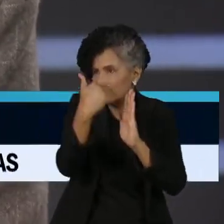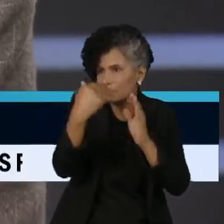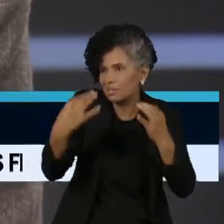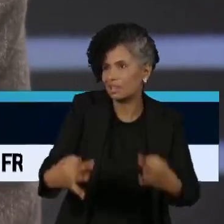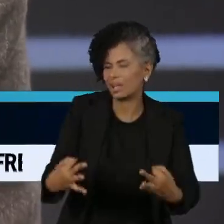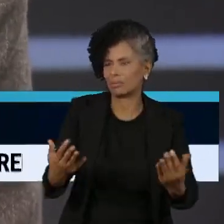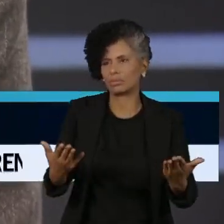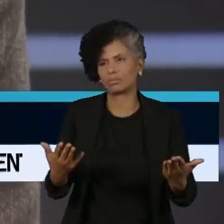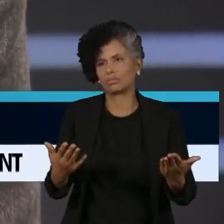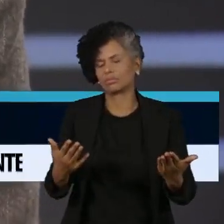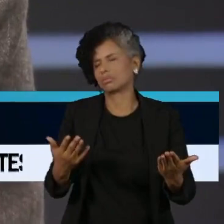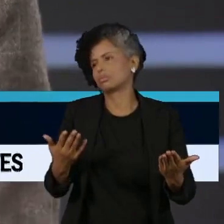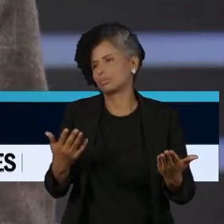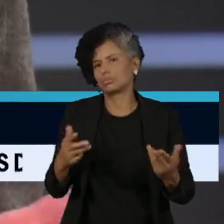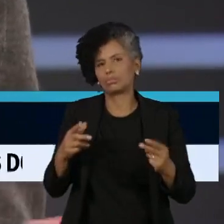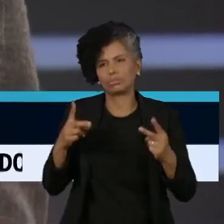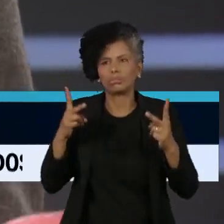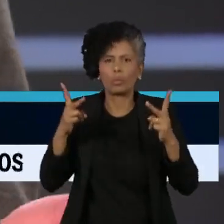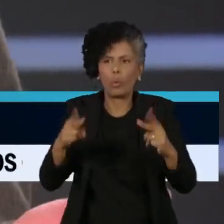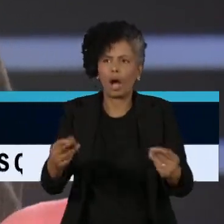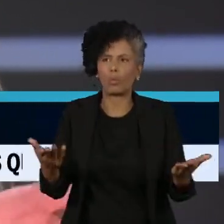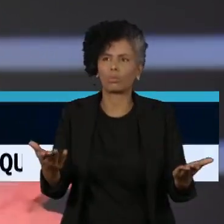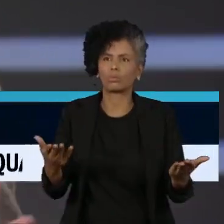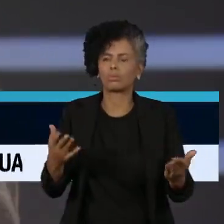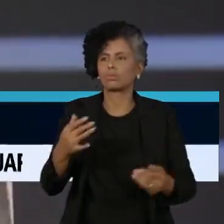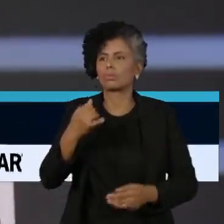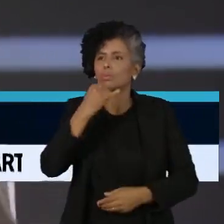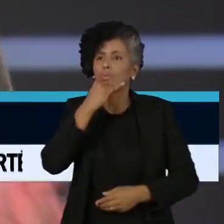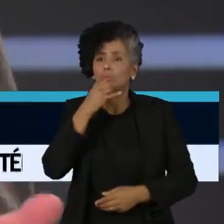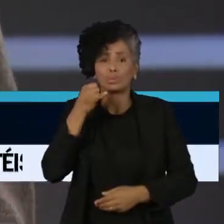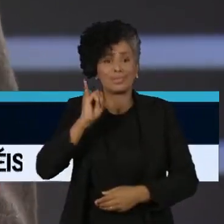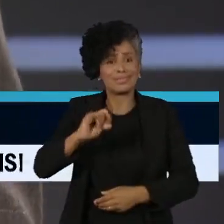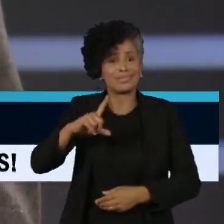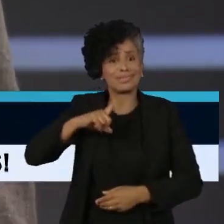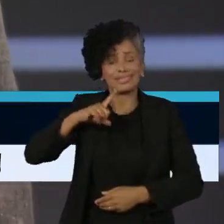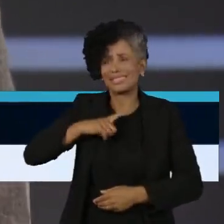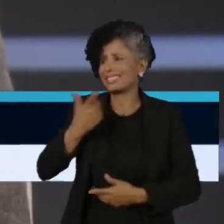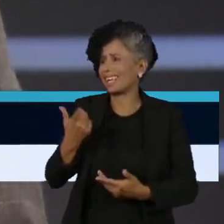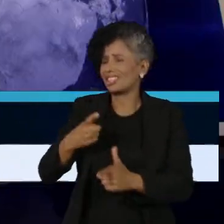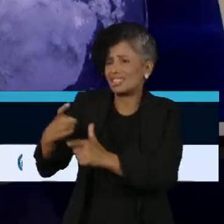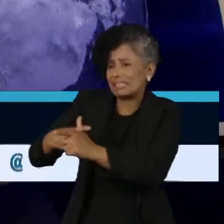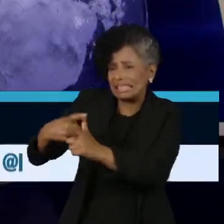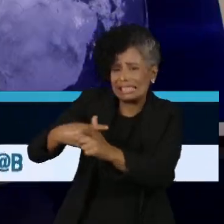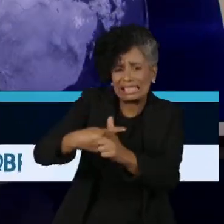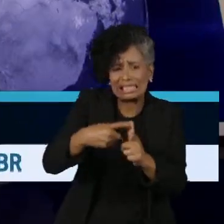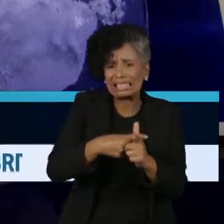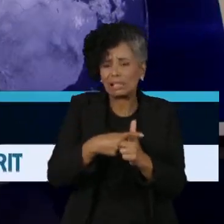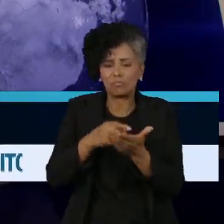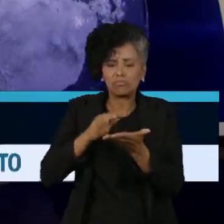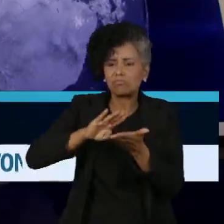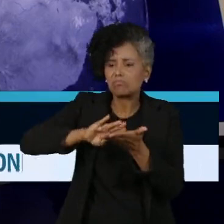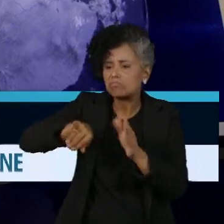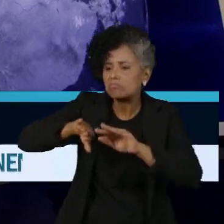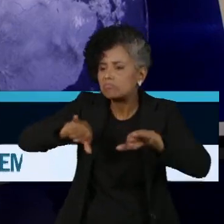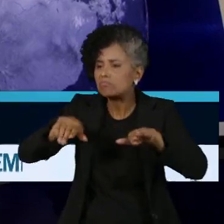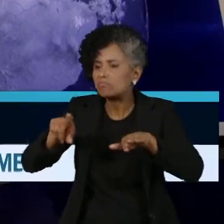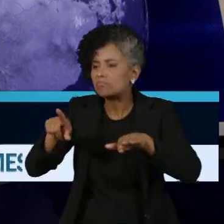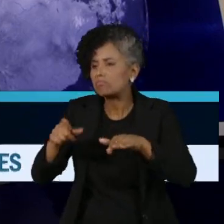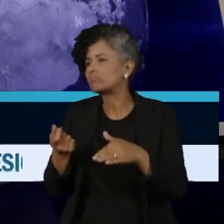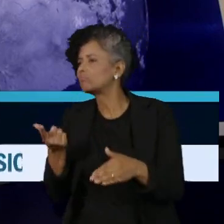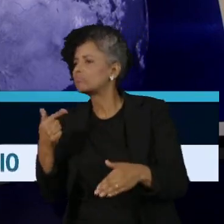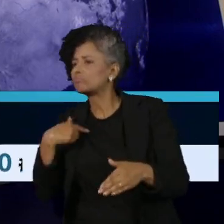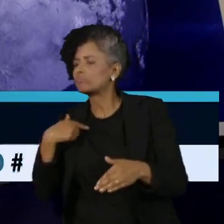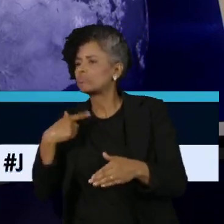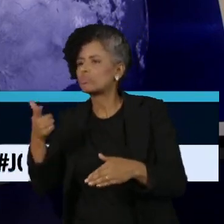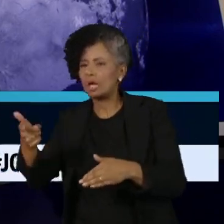que vira, vira gordura que for, etc. E aí é um pouco isso, quer dizer, você tem um monte de despesas falando, não, isso aqui eu não vou considerar para valor de regra, para a questão da